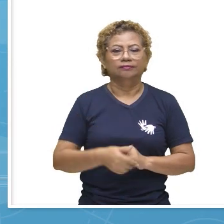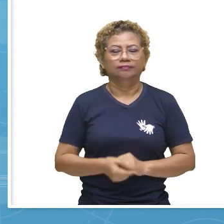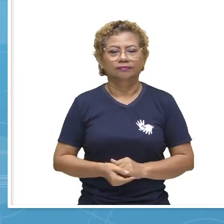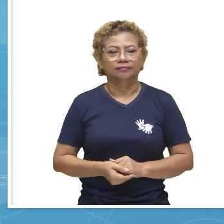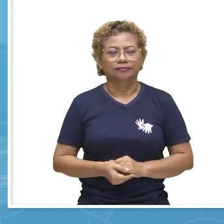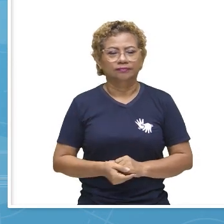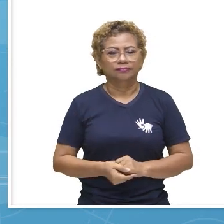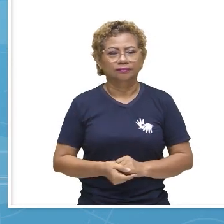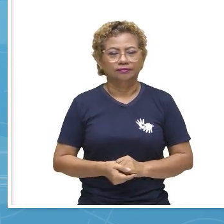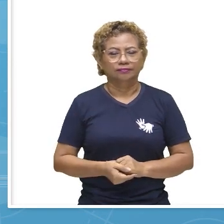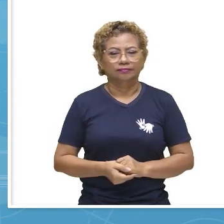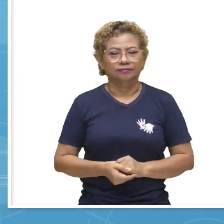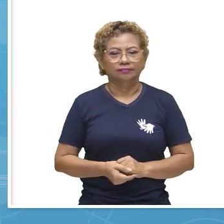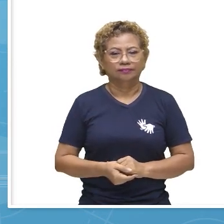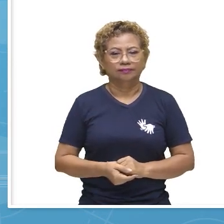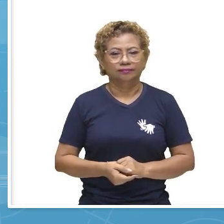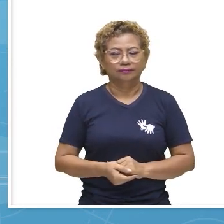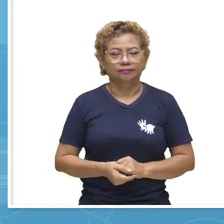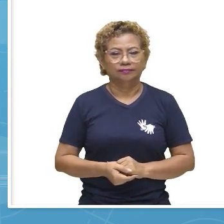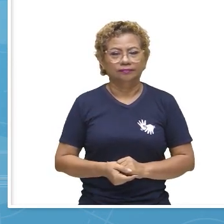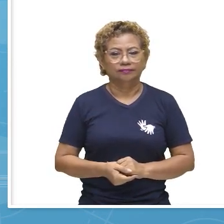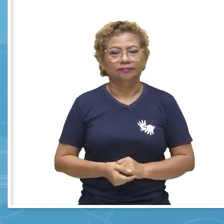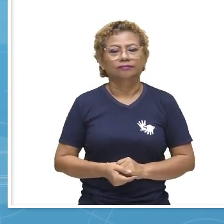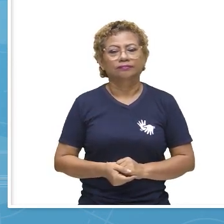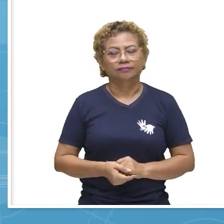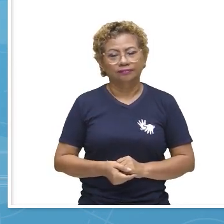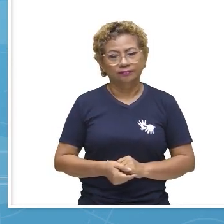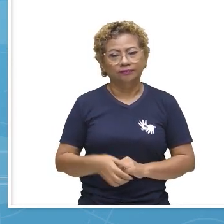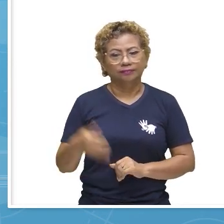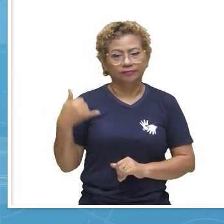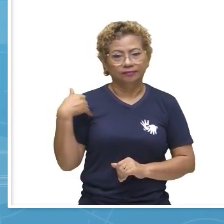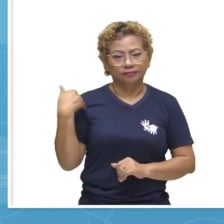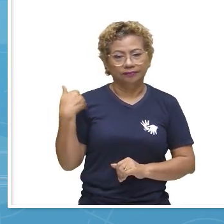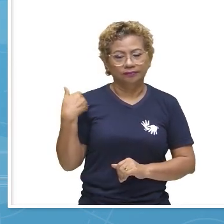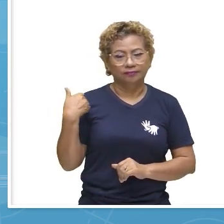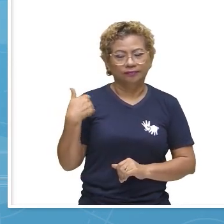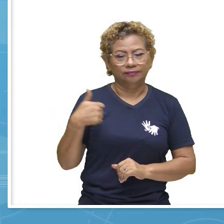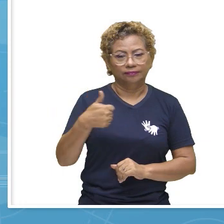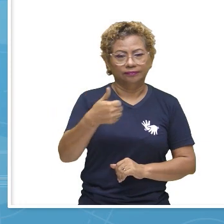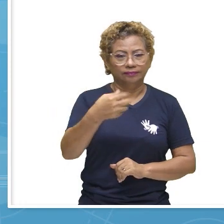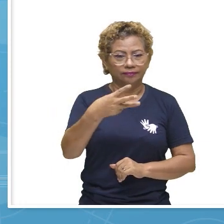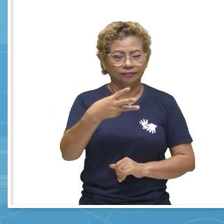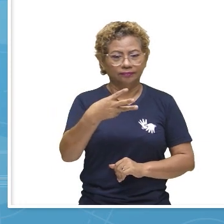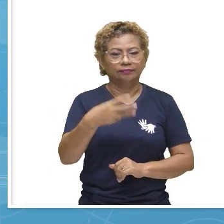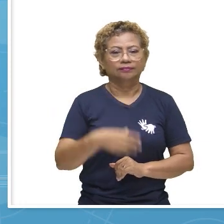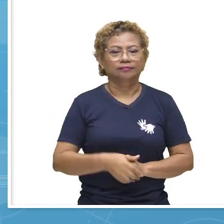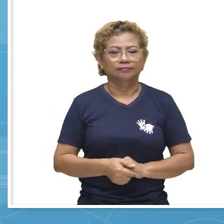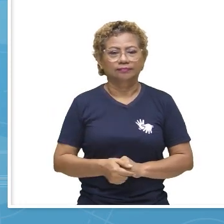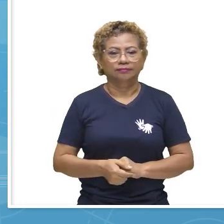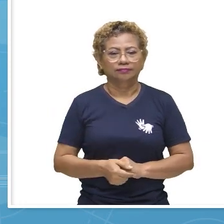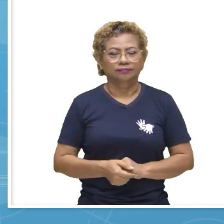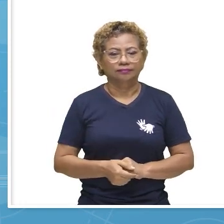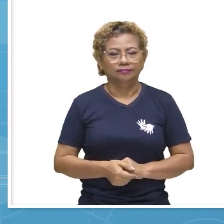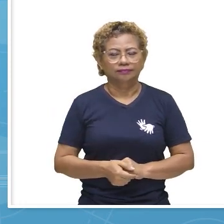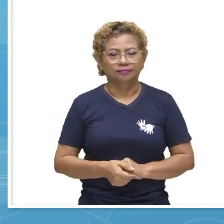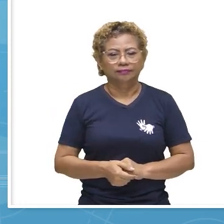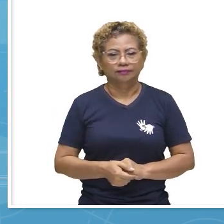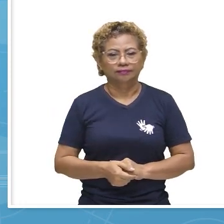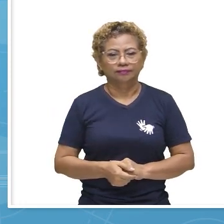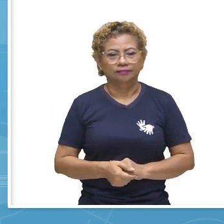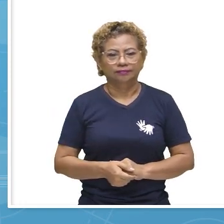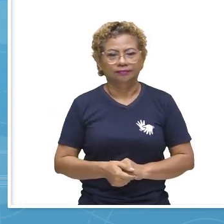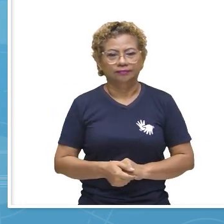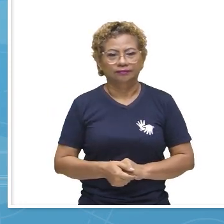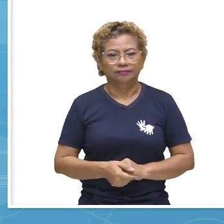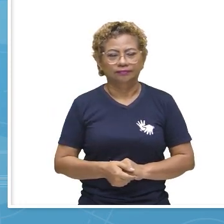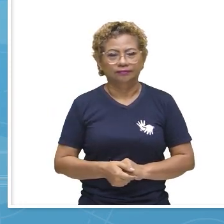ver. Questão 2, ela tem 13 anos, né? Como a nossa colega colocou aí, a idade dela,